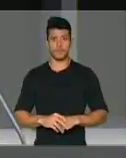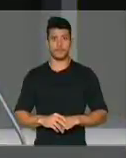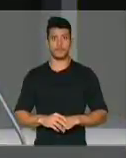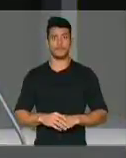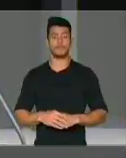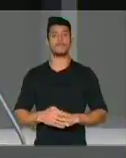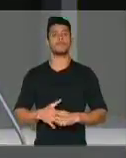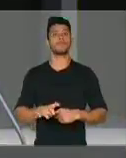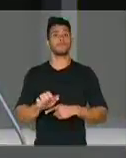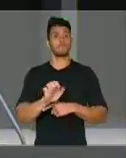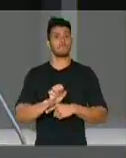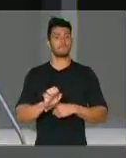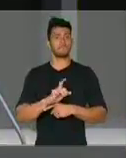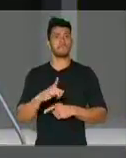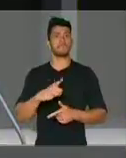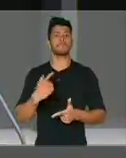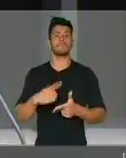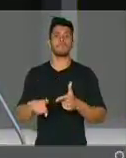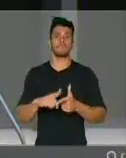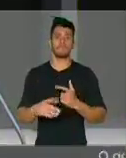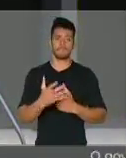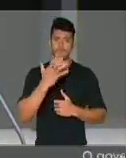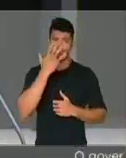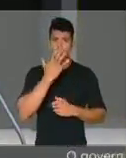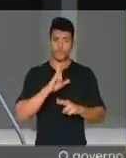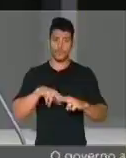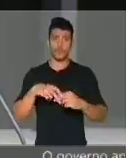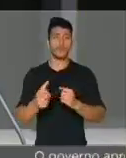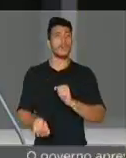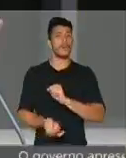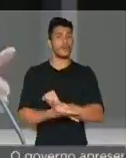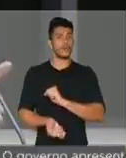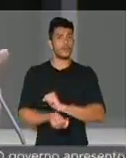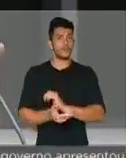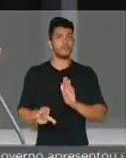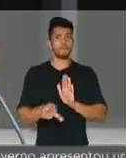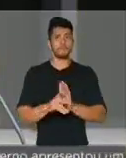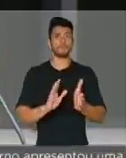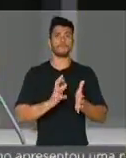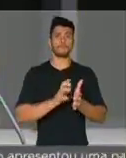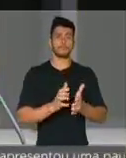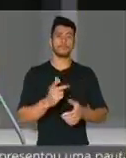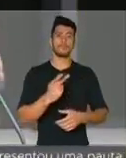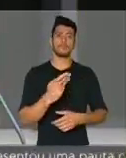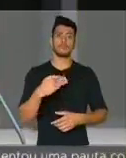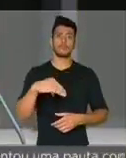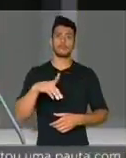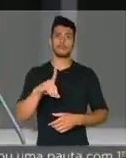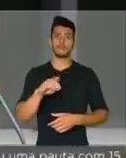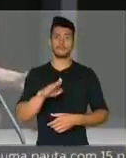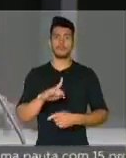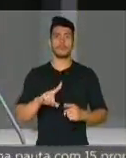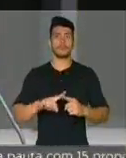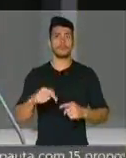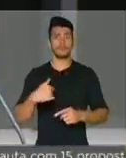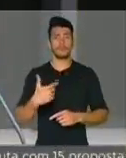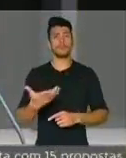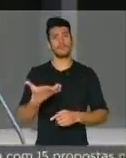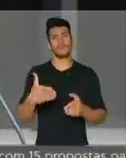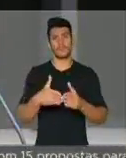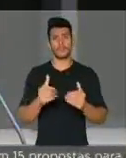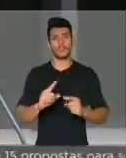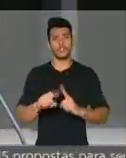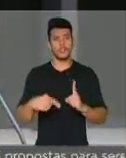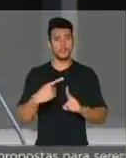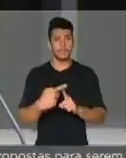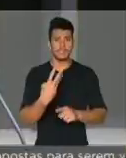do PMDB em nível local e nacional. Mas serve, senhor presidente, eu gostaria de meio minuto